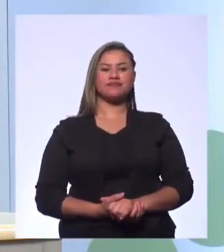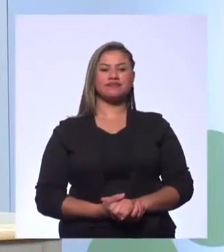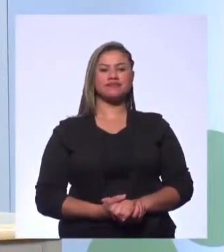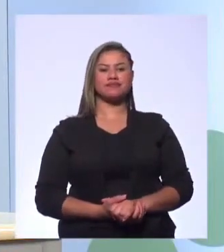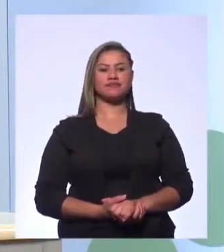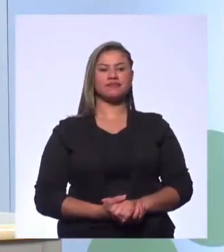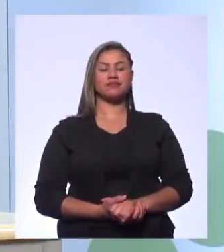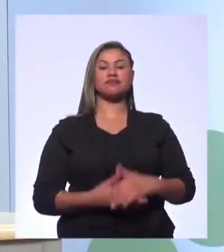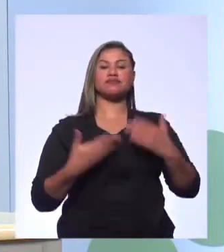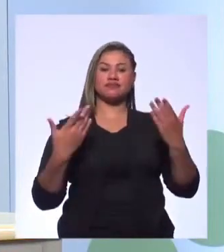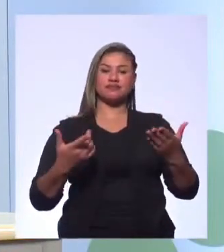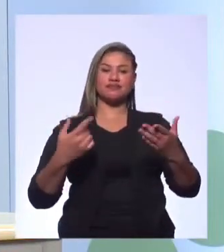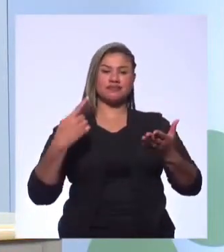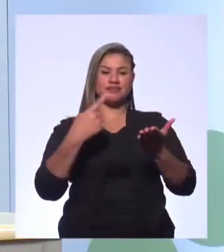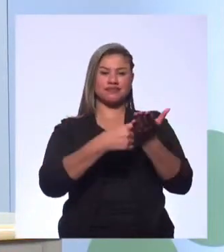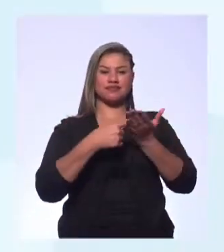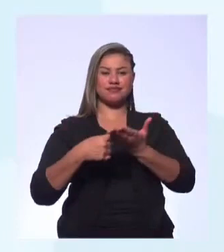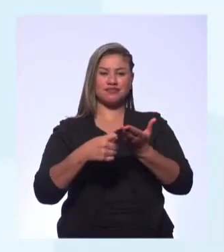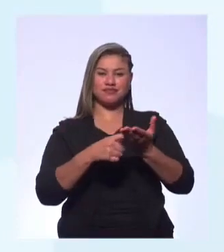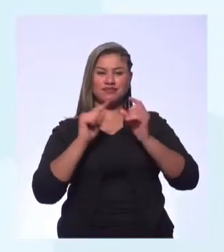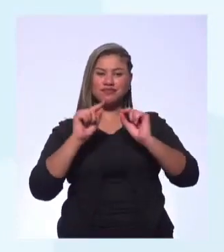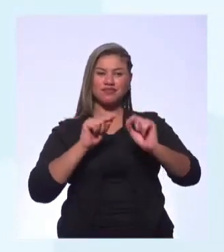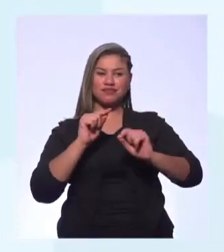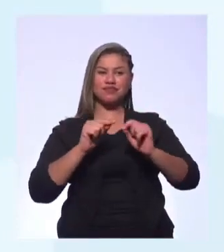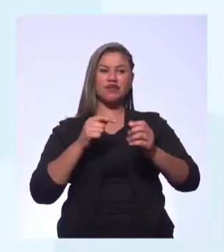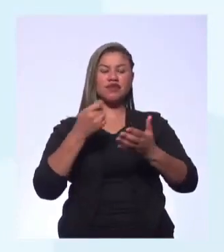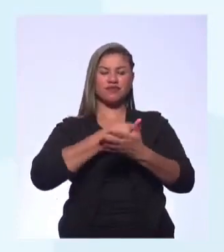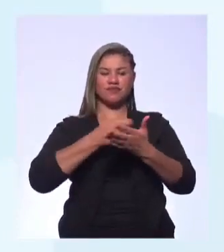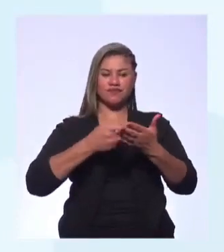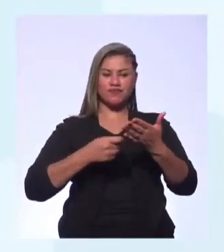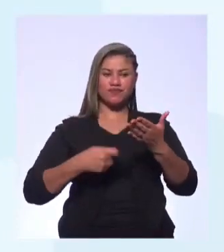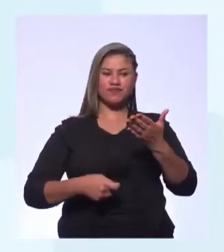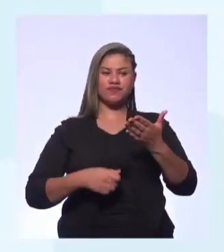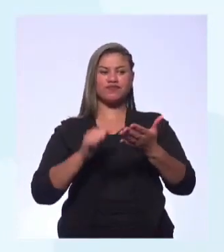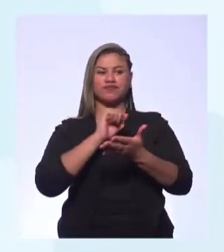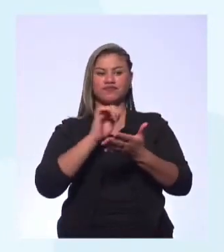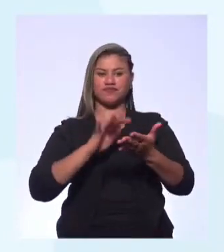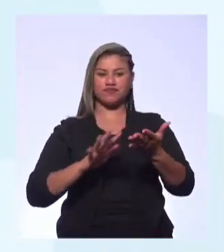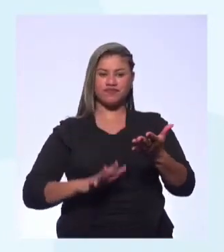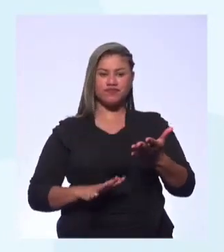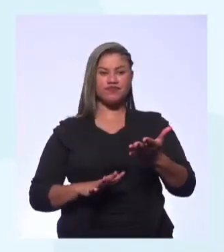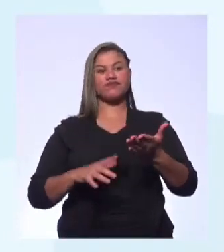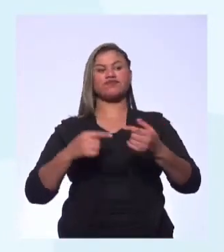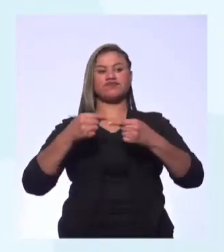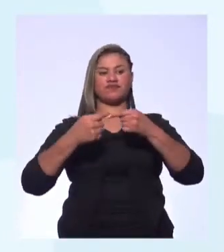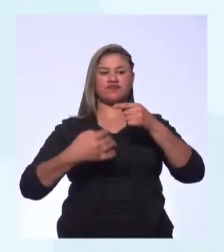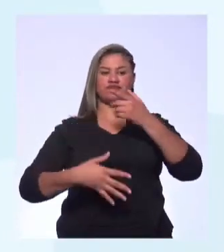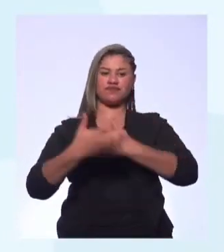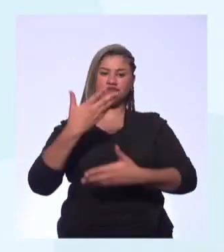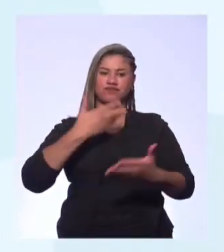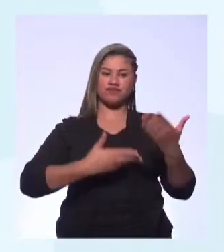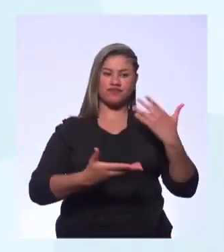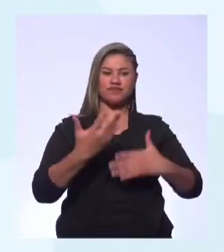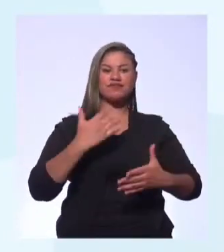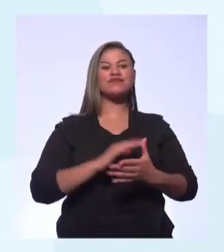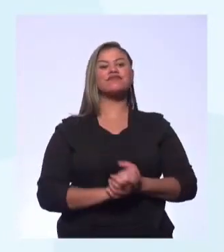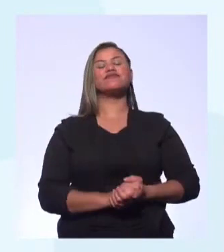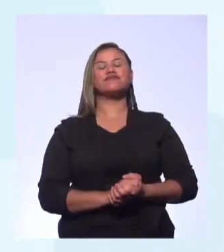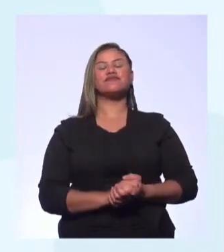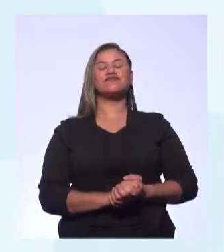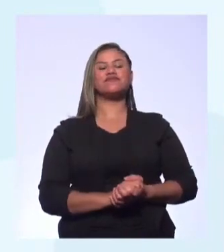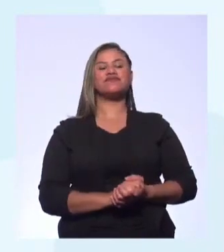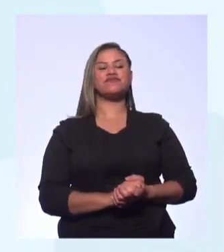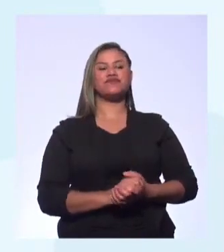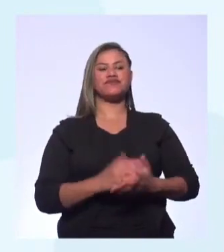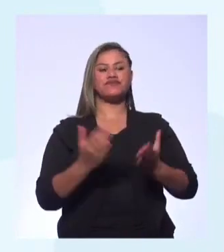os combinados, façam as devidas anotações, participe aí no chat com as interações, resolvendo os exercícios,